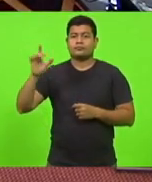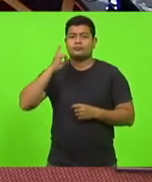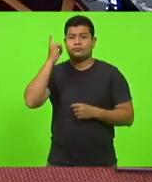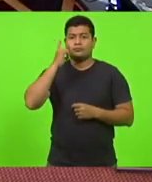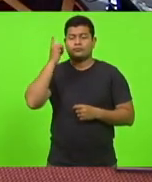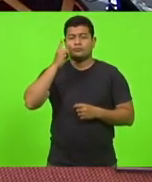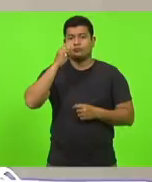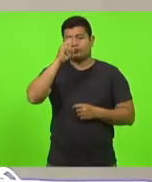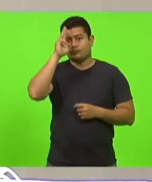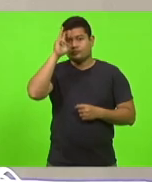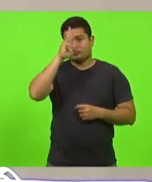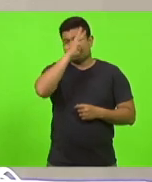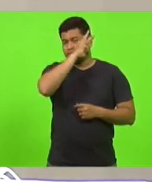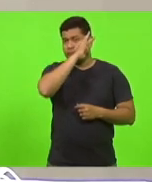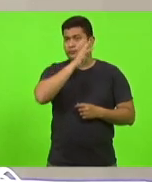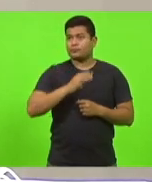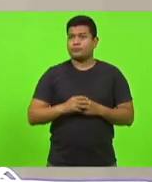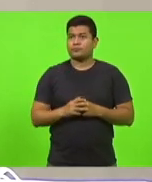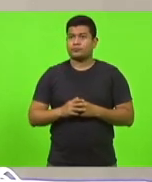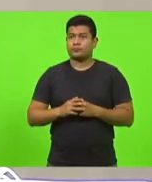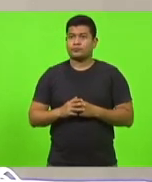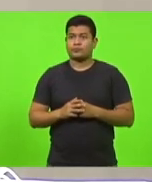Weber.